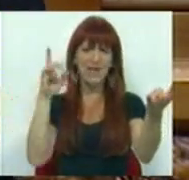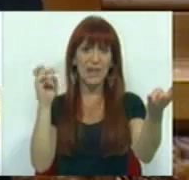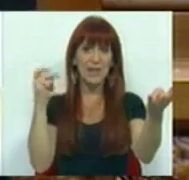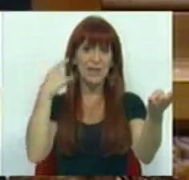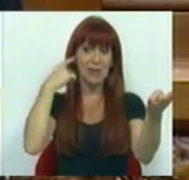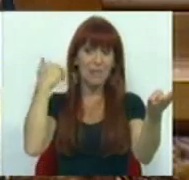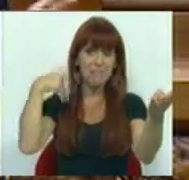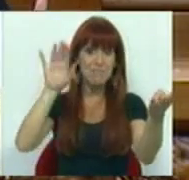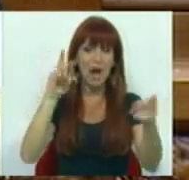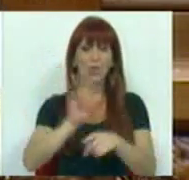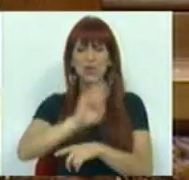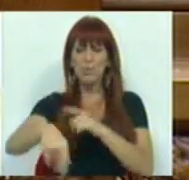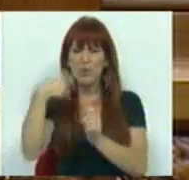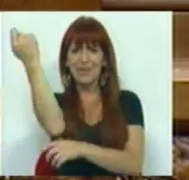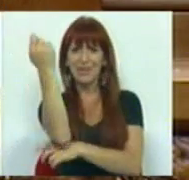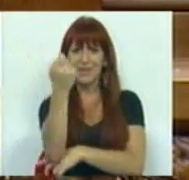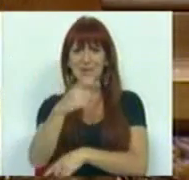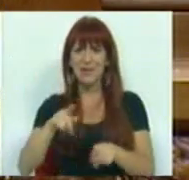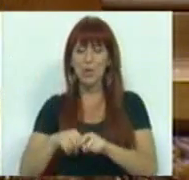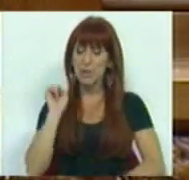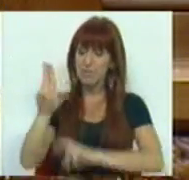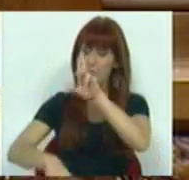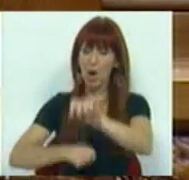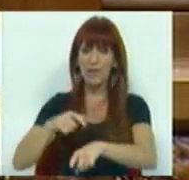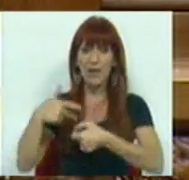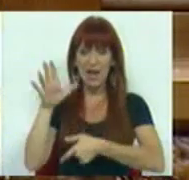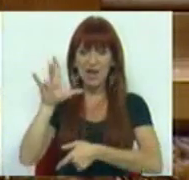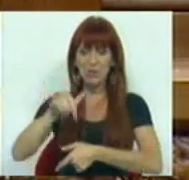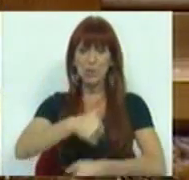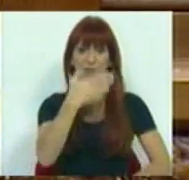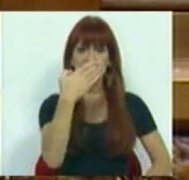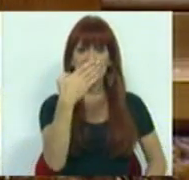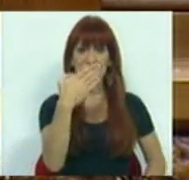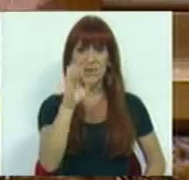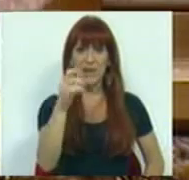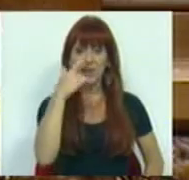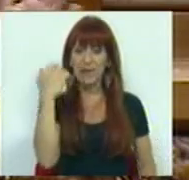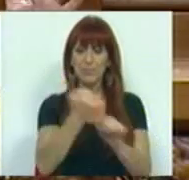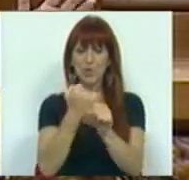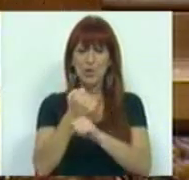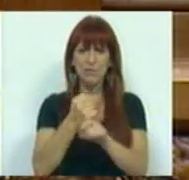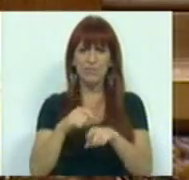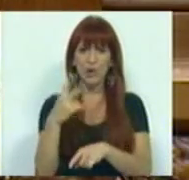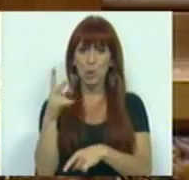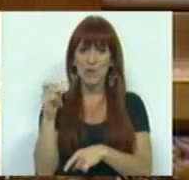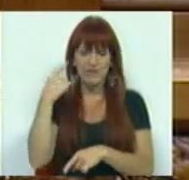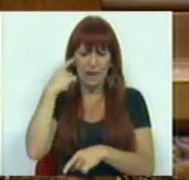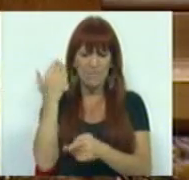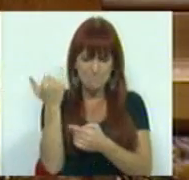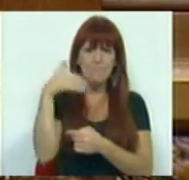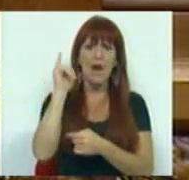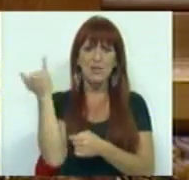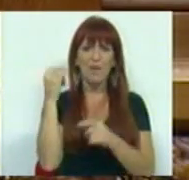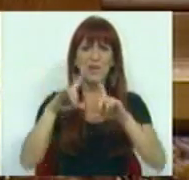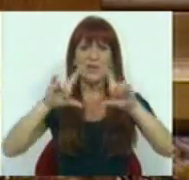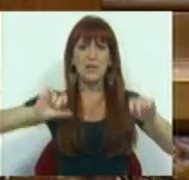anos. No Museu do Design e da Moda Lisboa, 70 trabalhadores há mais de 2 anos a